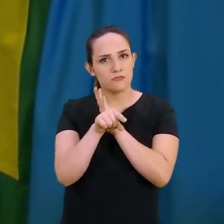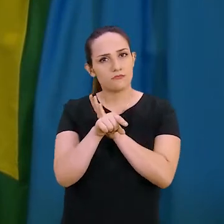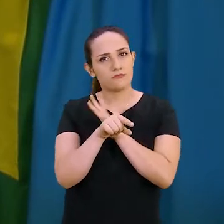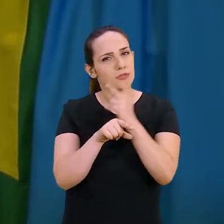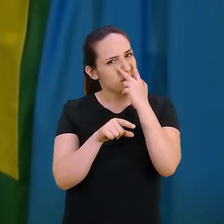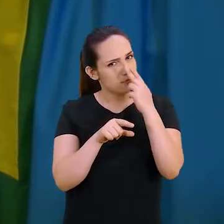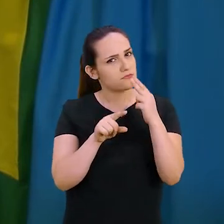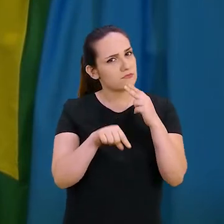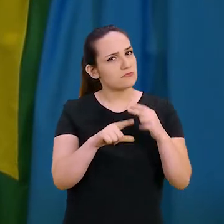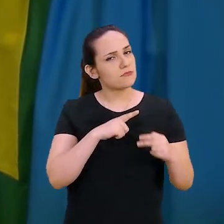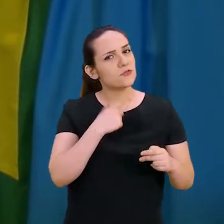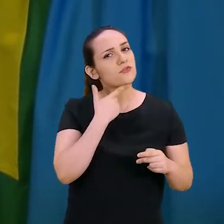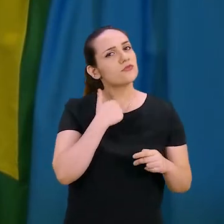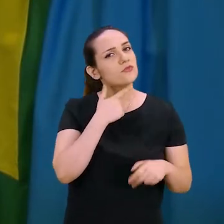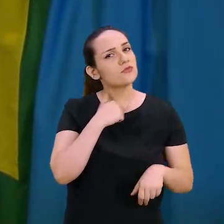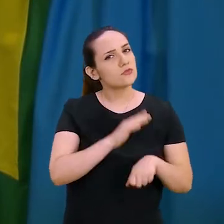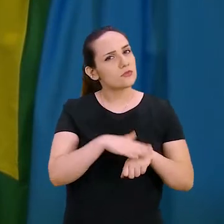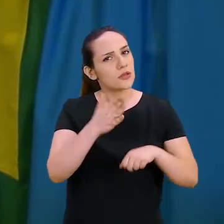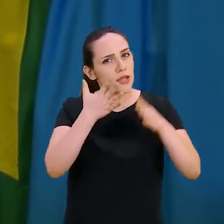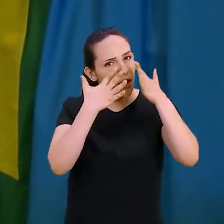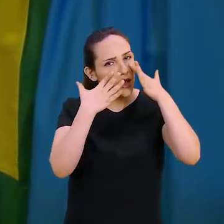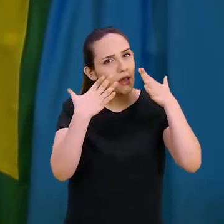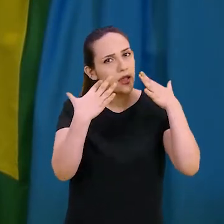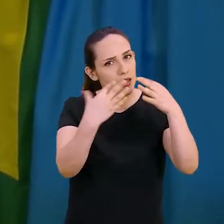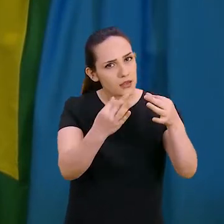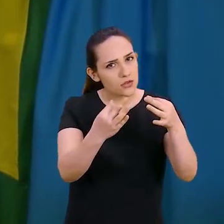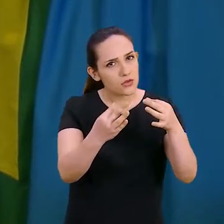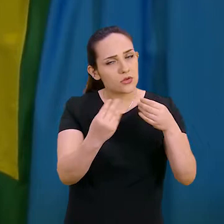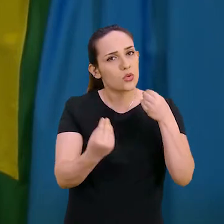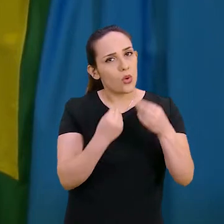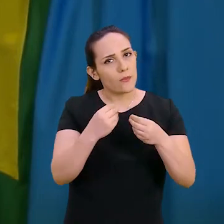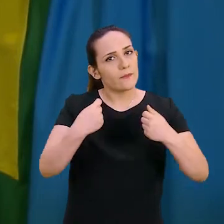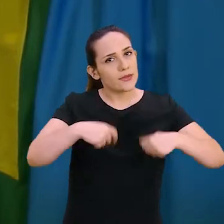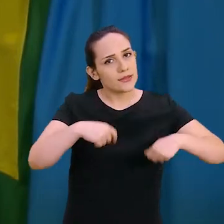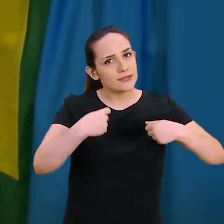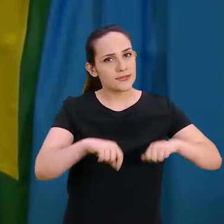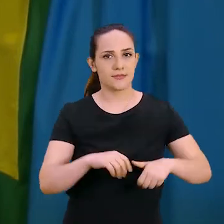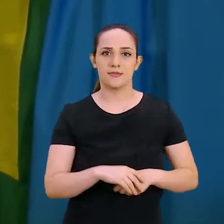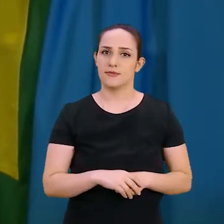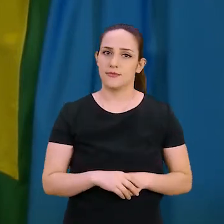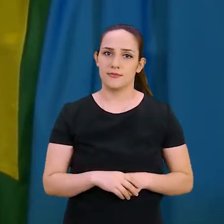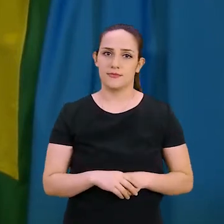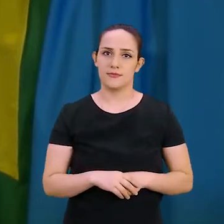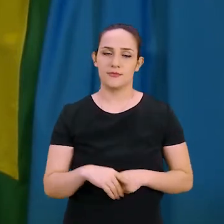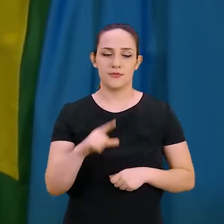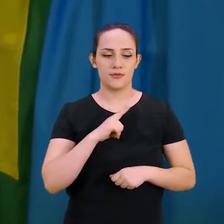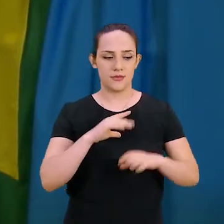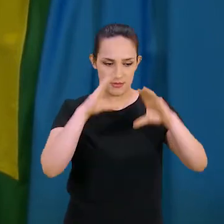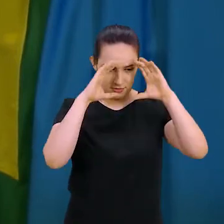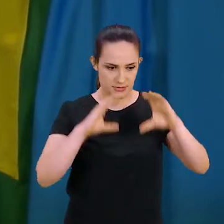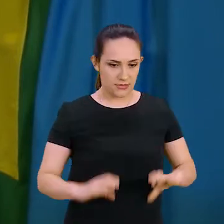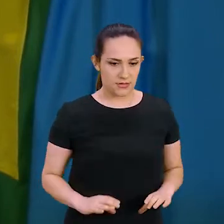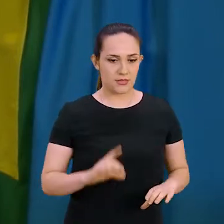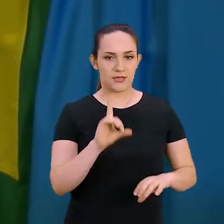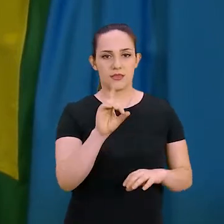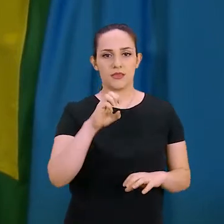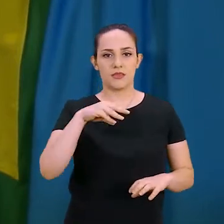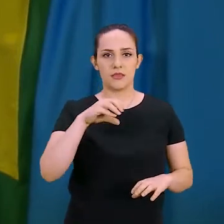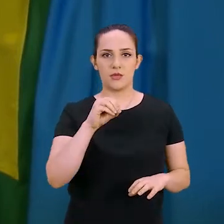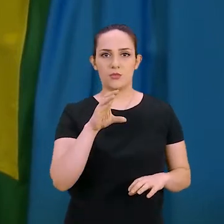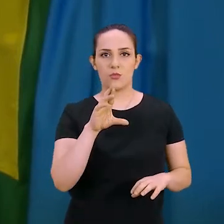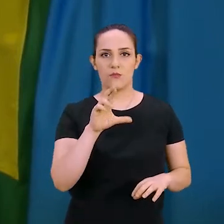me parece que eles estão muito mais atentos à necessidade da cidadania, da democracia,